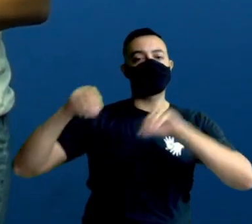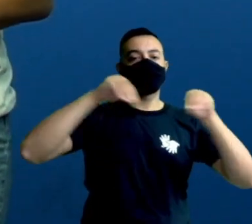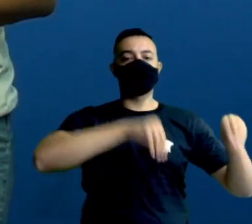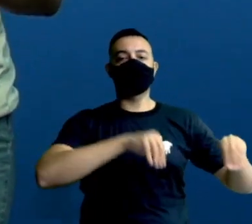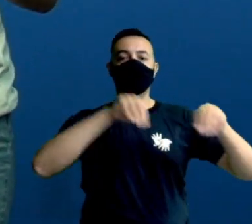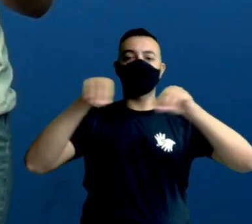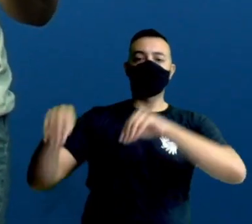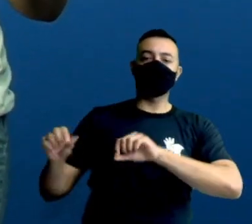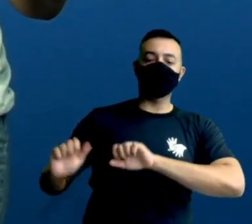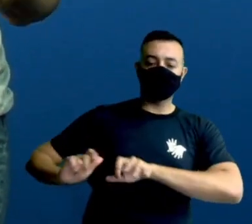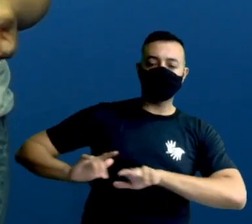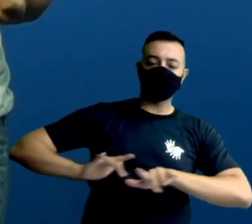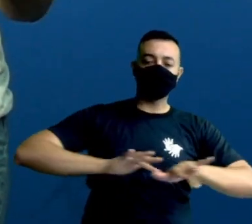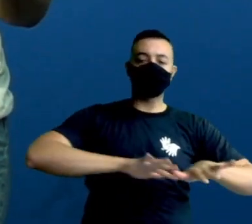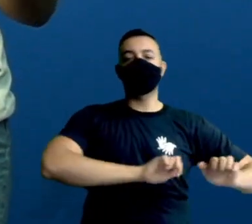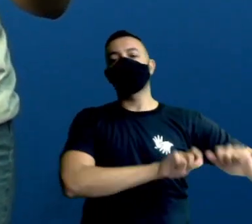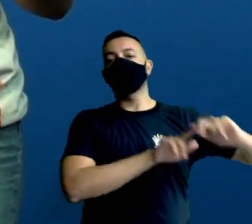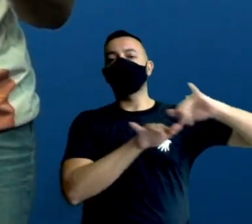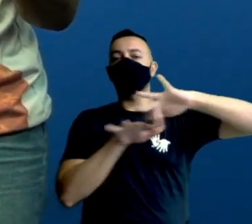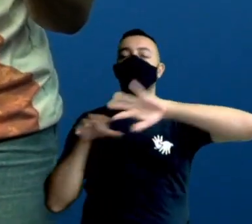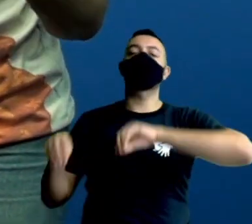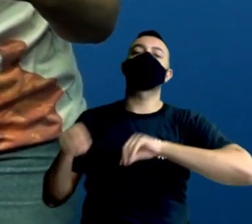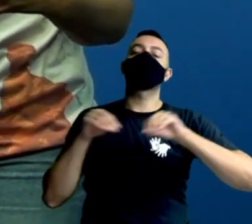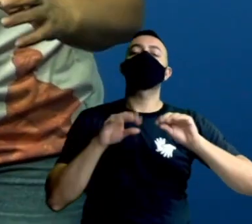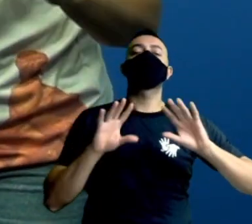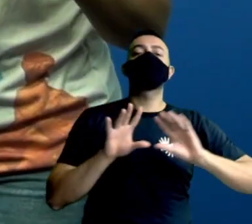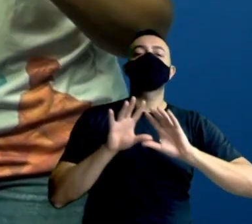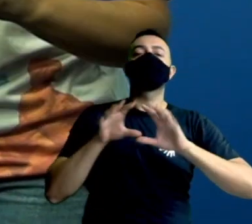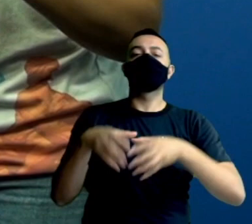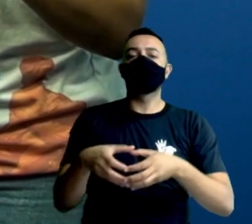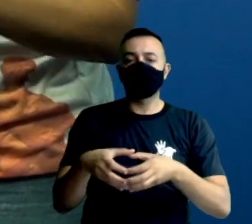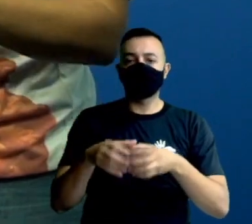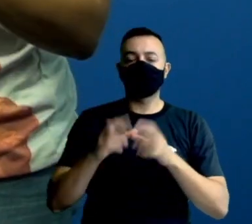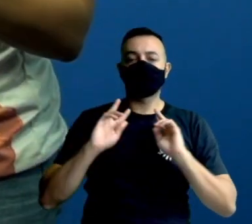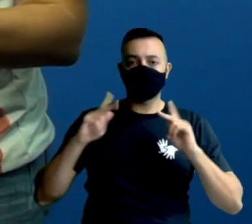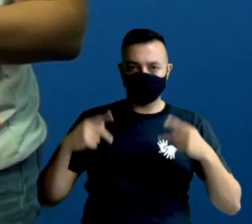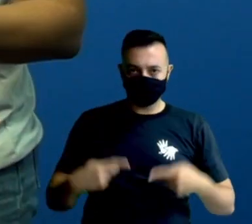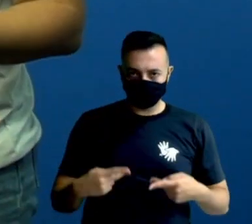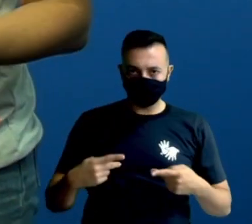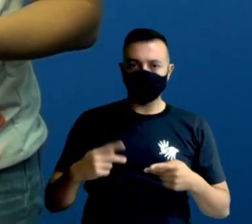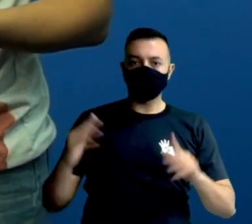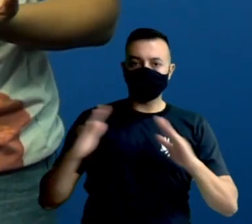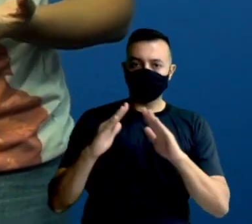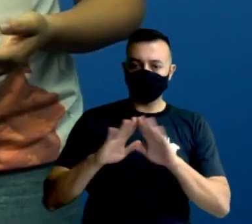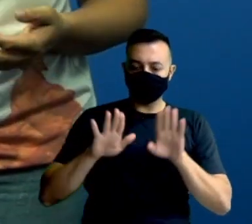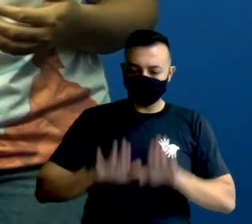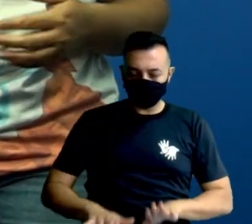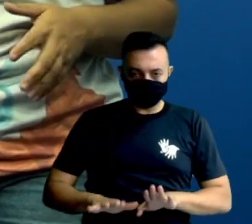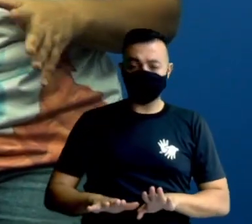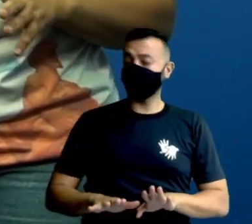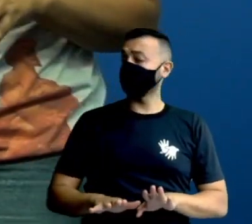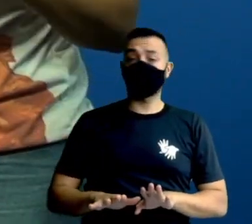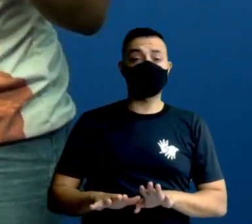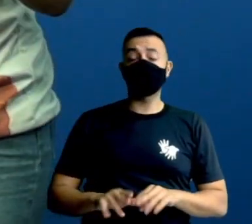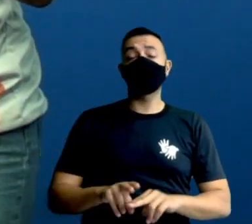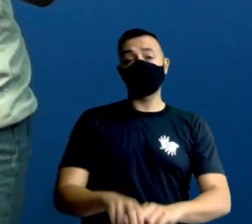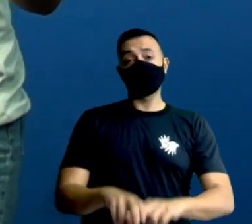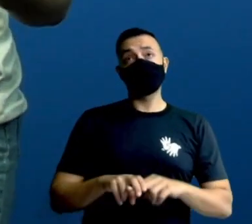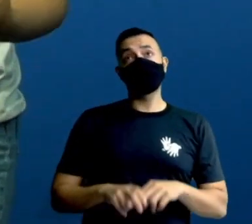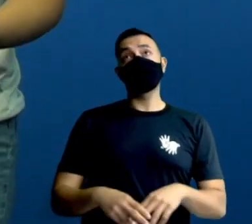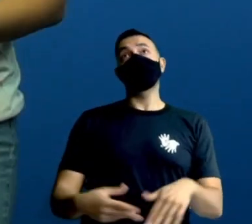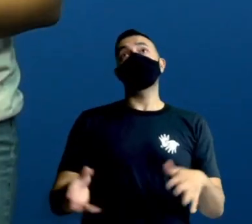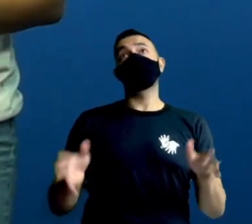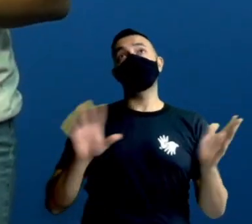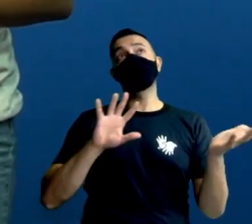seja, era muito difícil você encontrar um grupo humano que ficava em um local só. Por conta do clima, por conta da falta